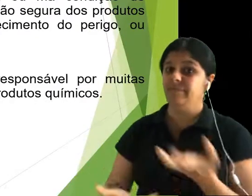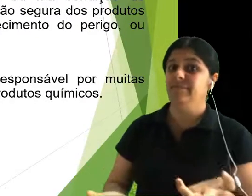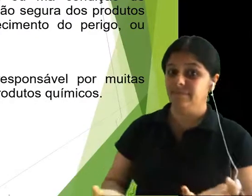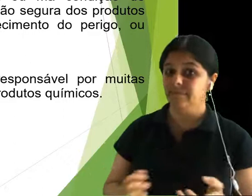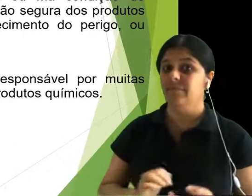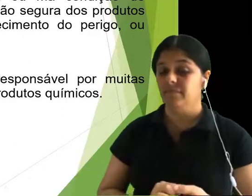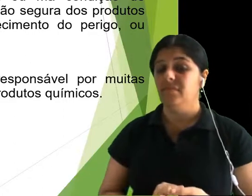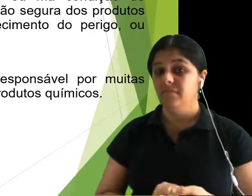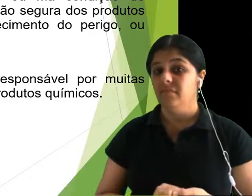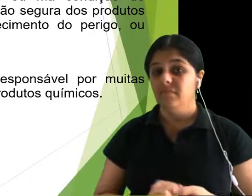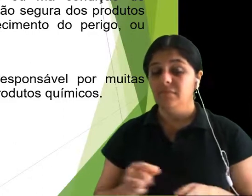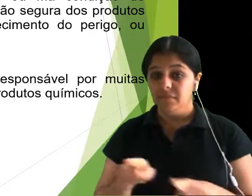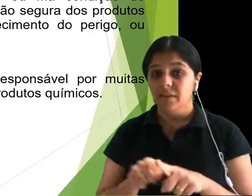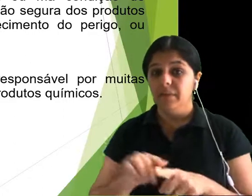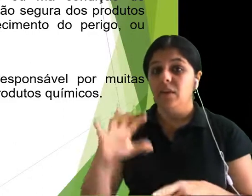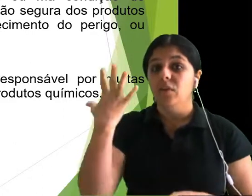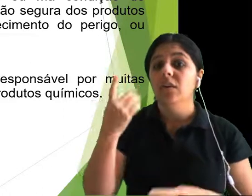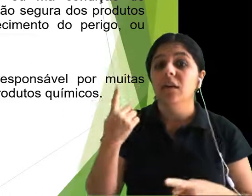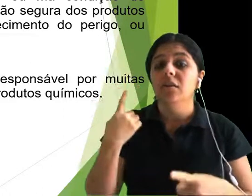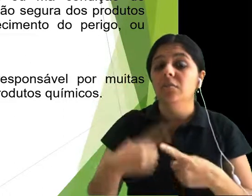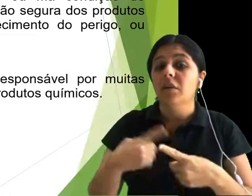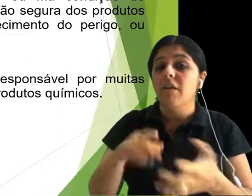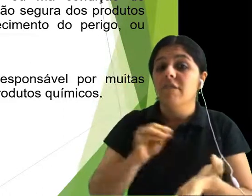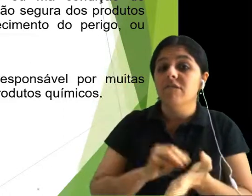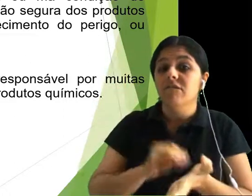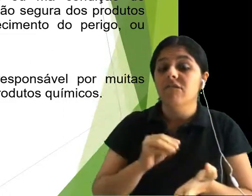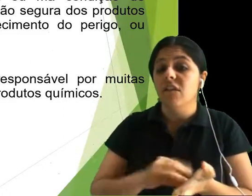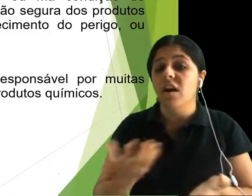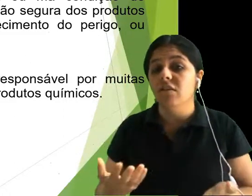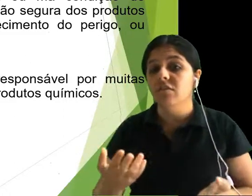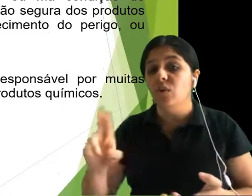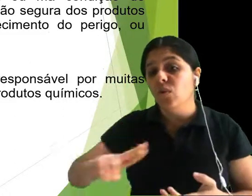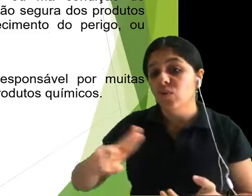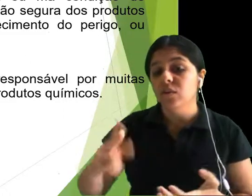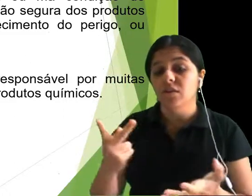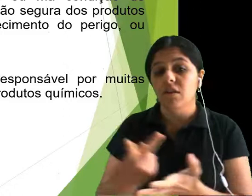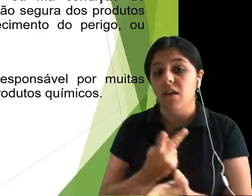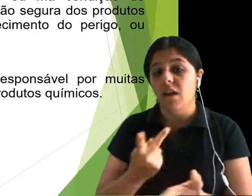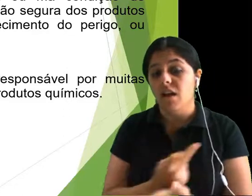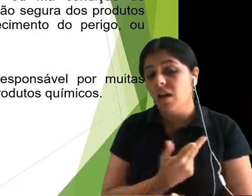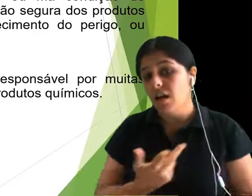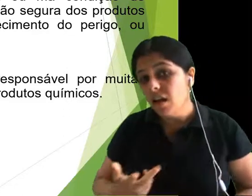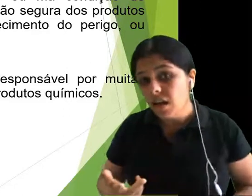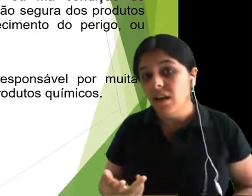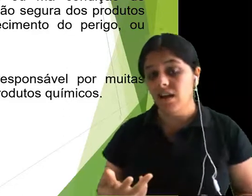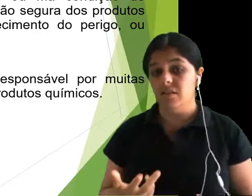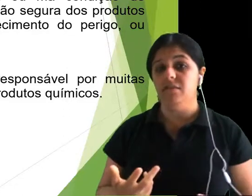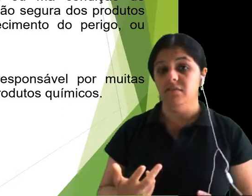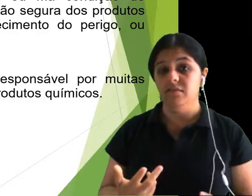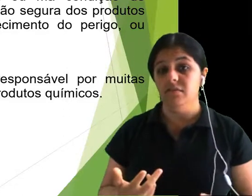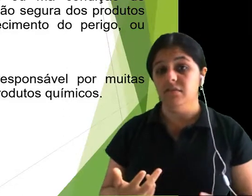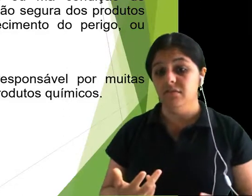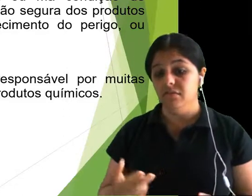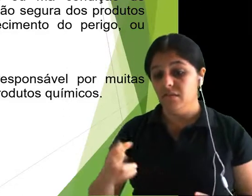Ocorrem geralmente devido à falta ou à má condição de equipamentos destinados à manipulação segura